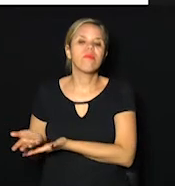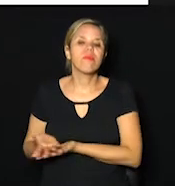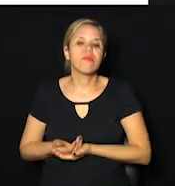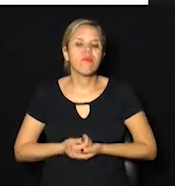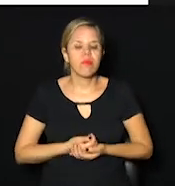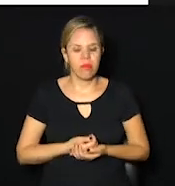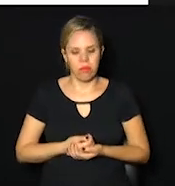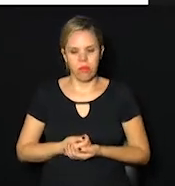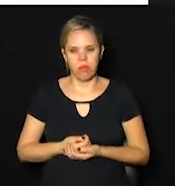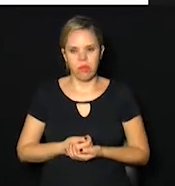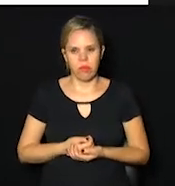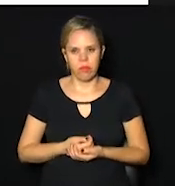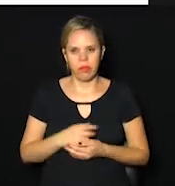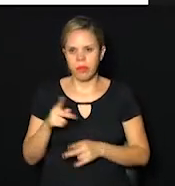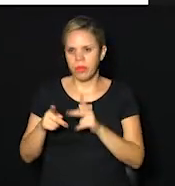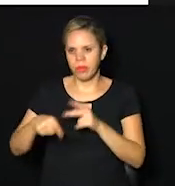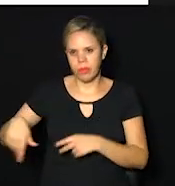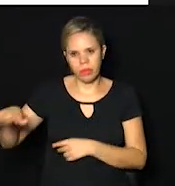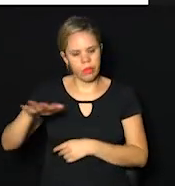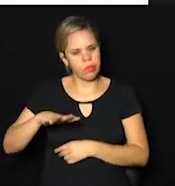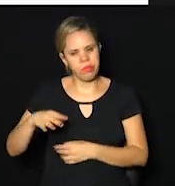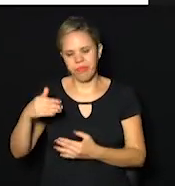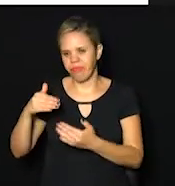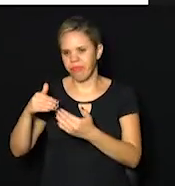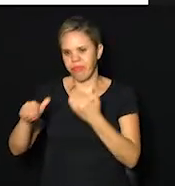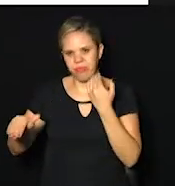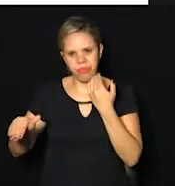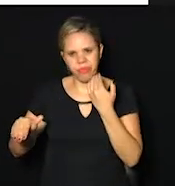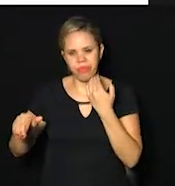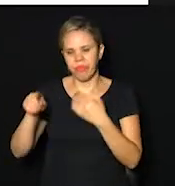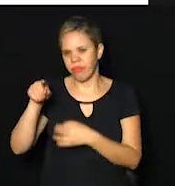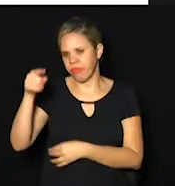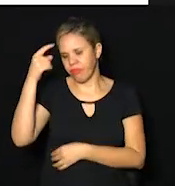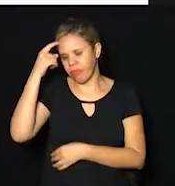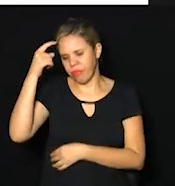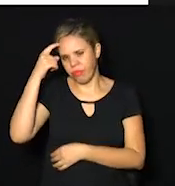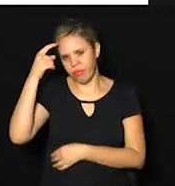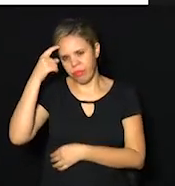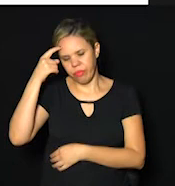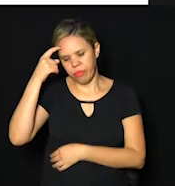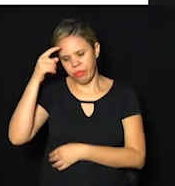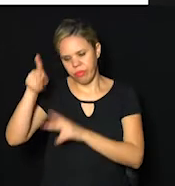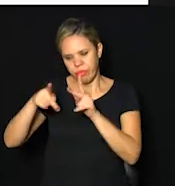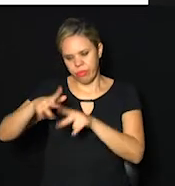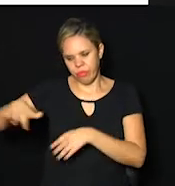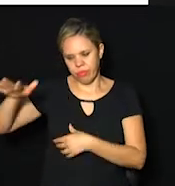As pessoas não concordam com o que você pensa. As pessoas têm